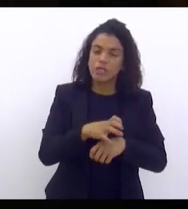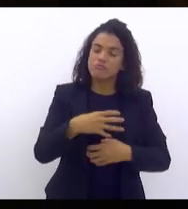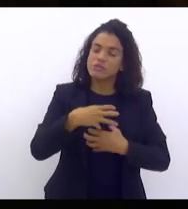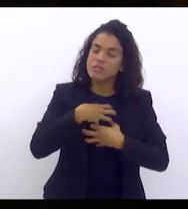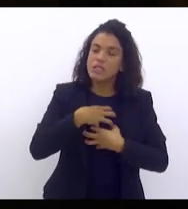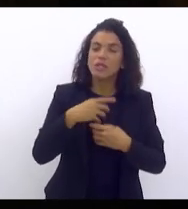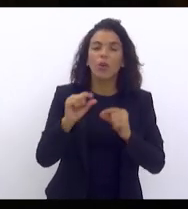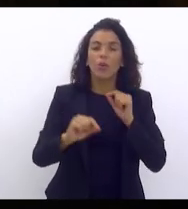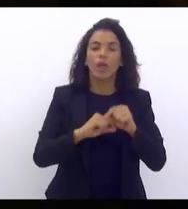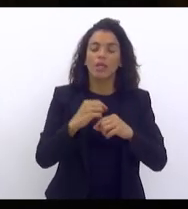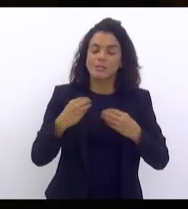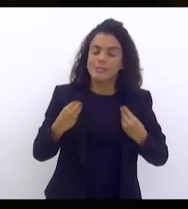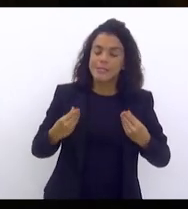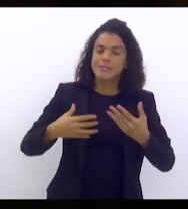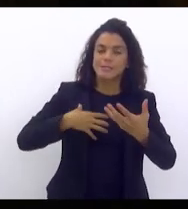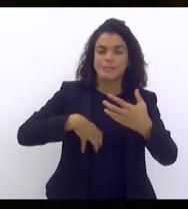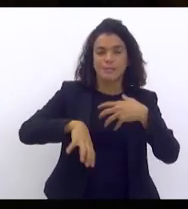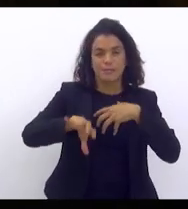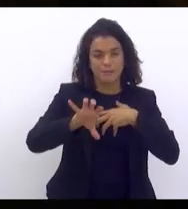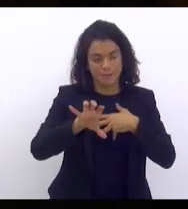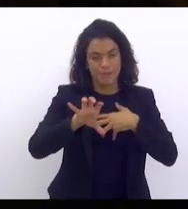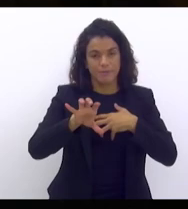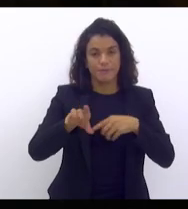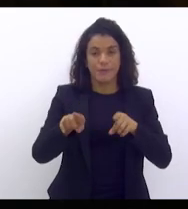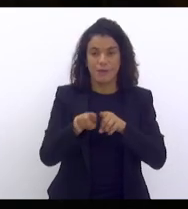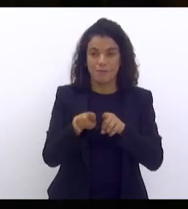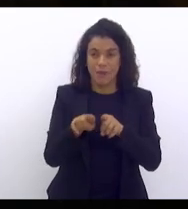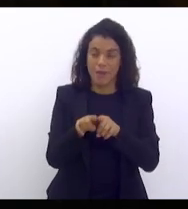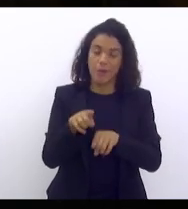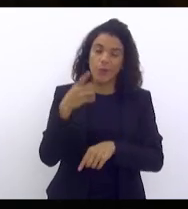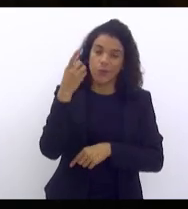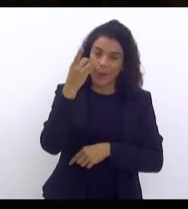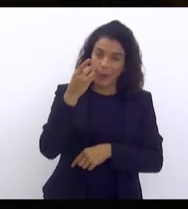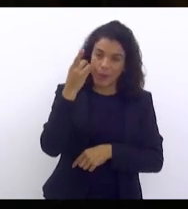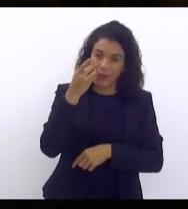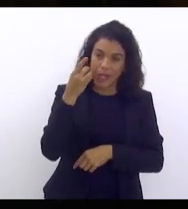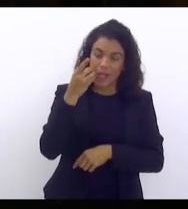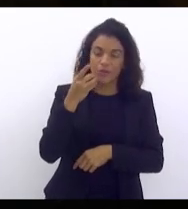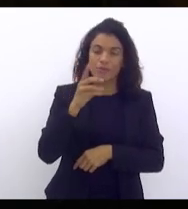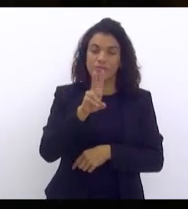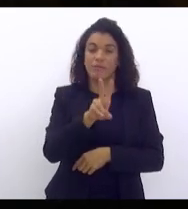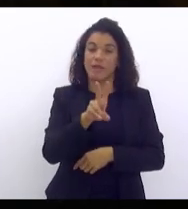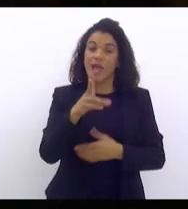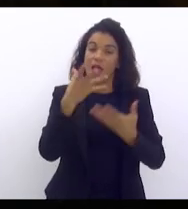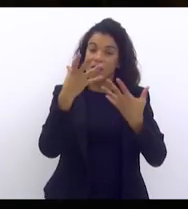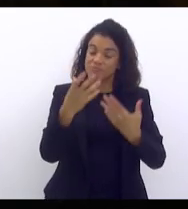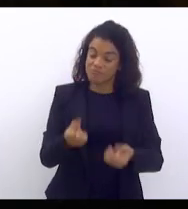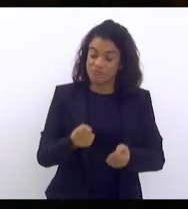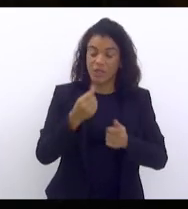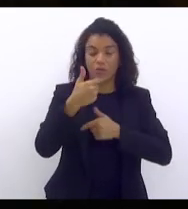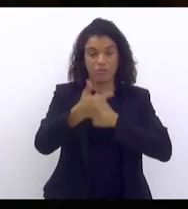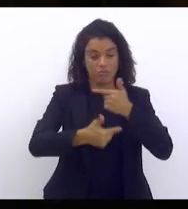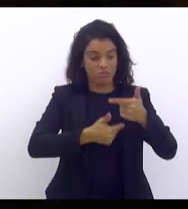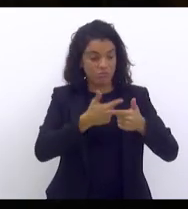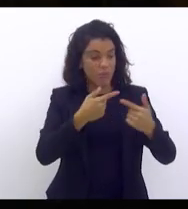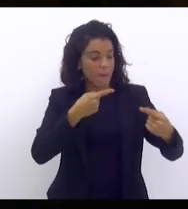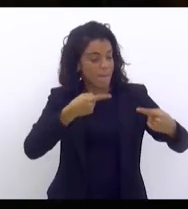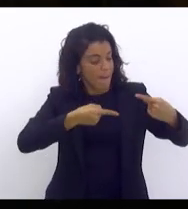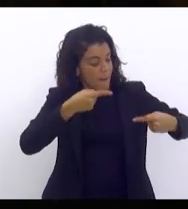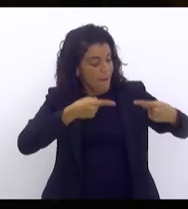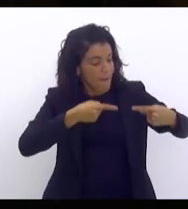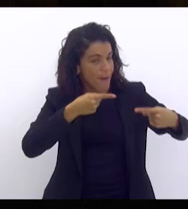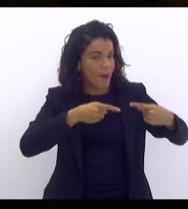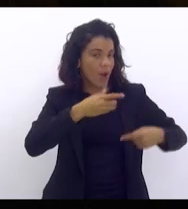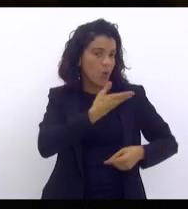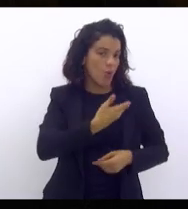sensibilizado, até mesmo pelo deputado que vai fazer esse trabalho de dialogar junto a ele, para